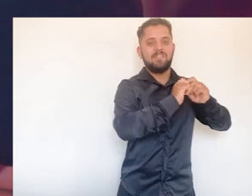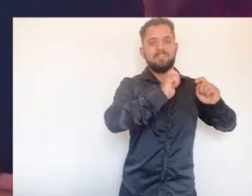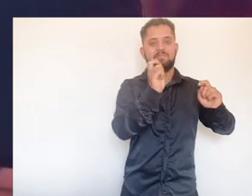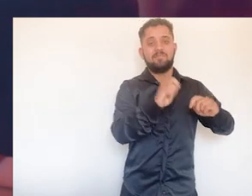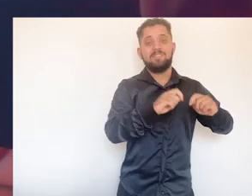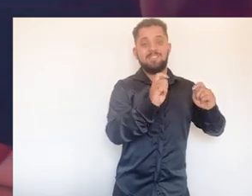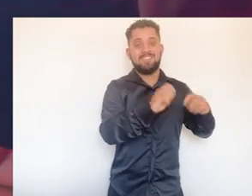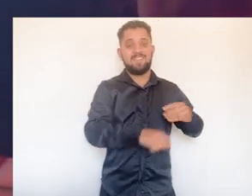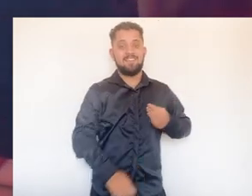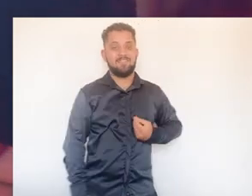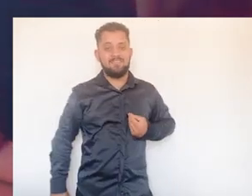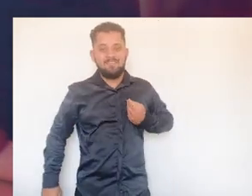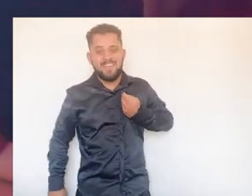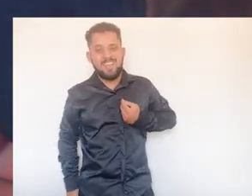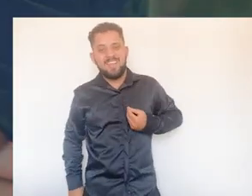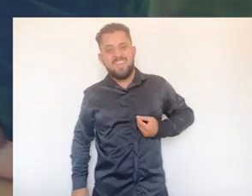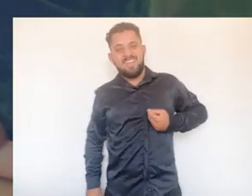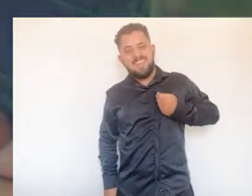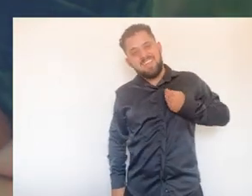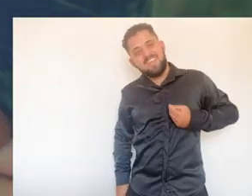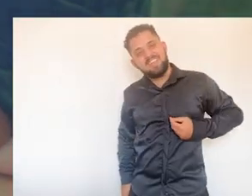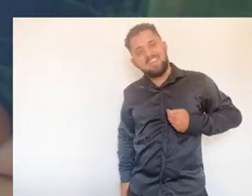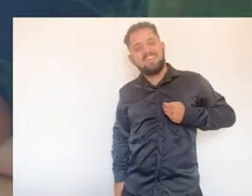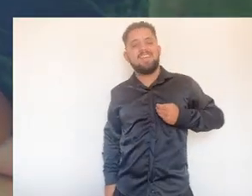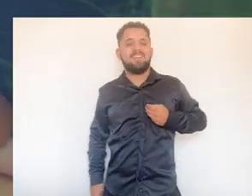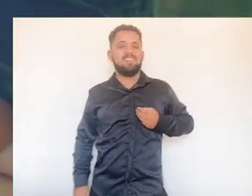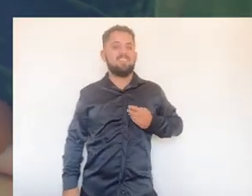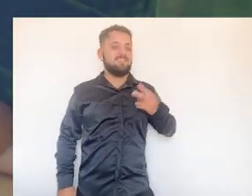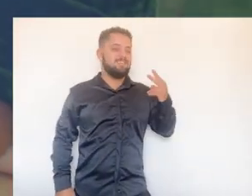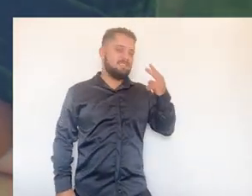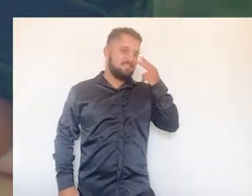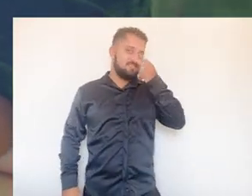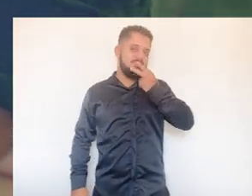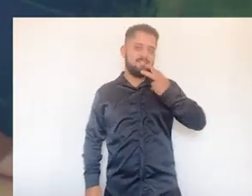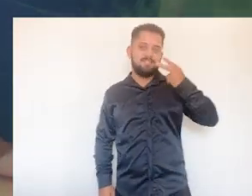teu lado e nos teus olhos